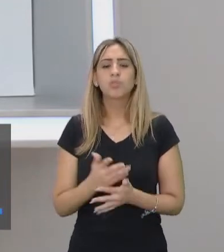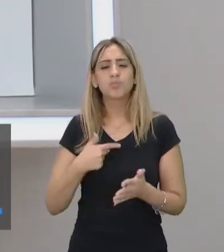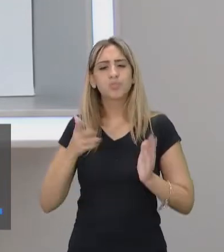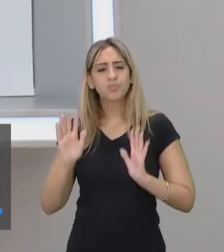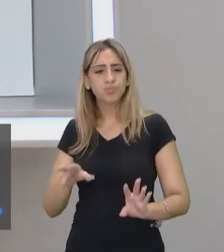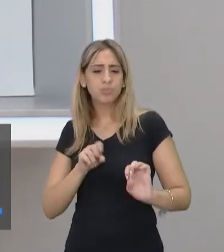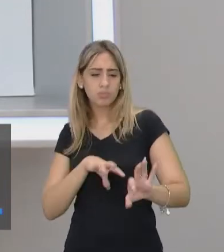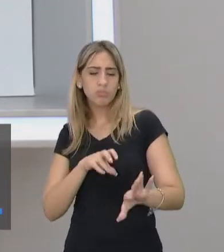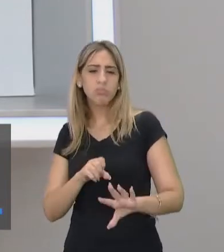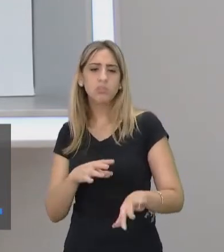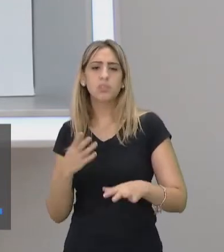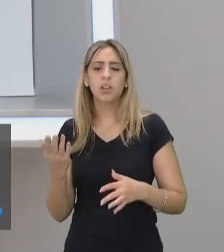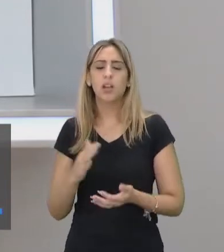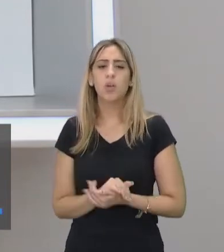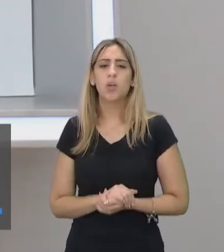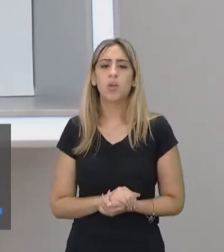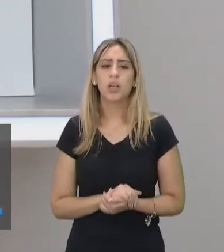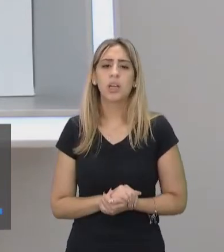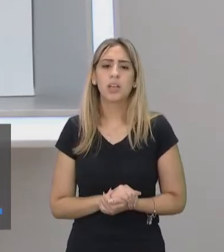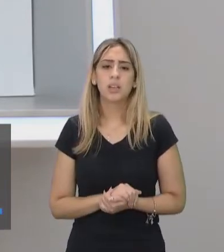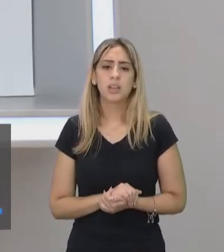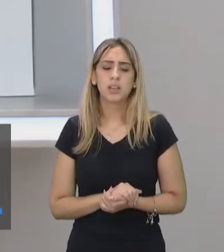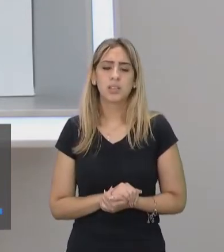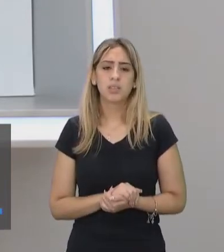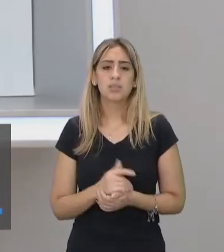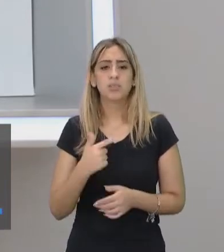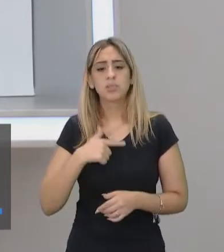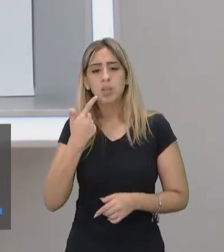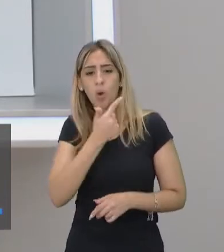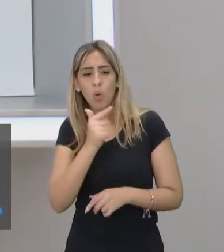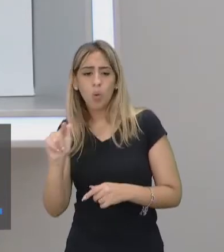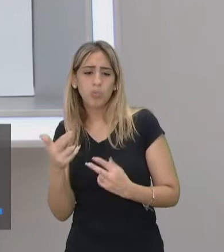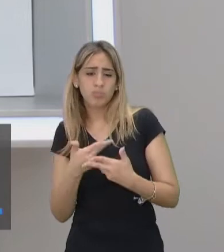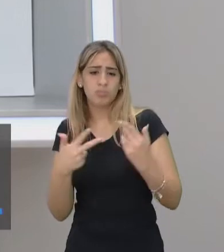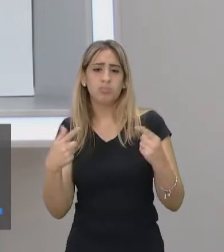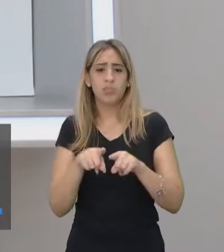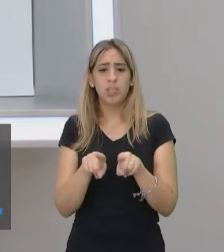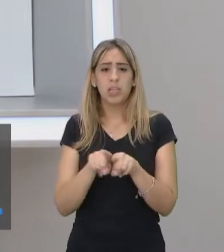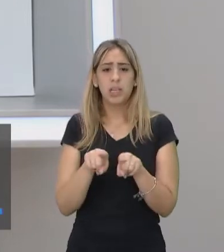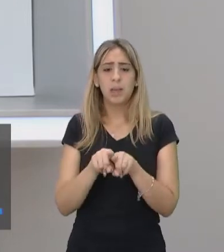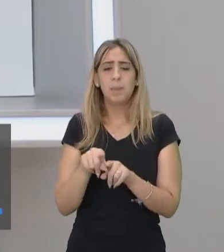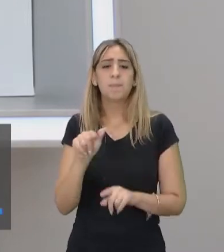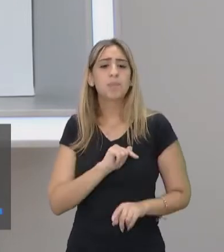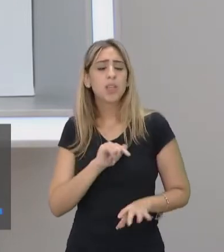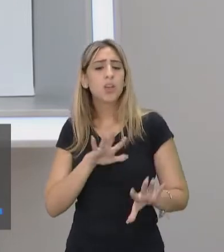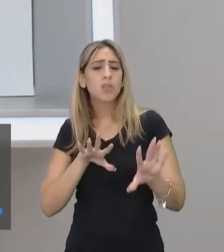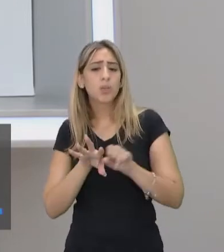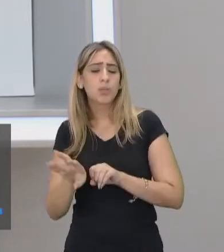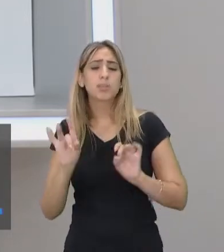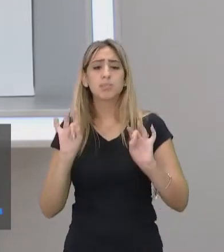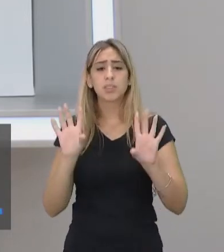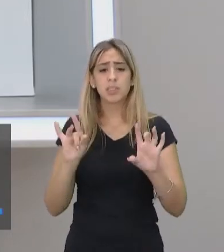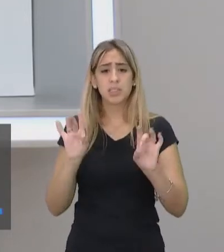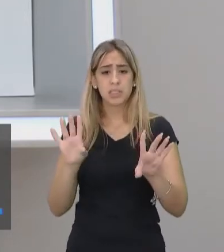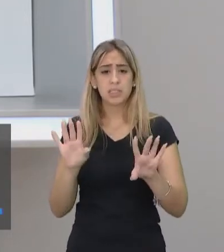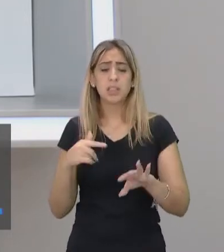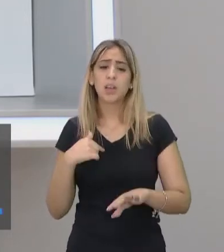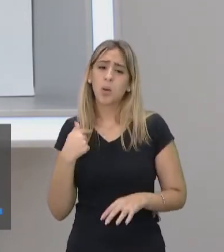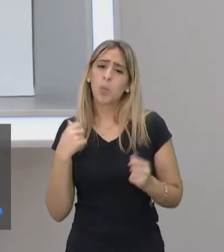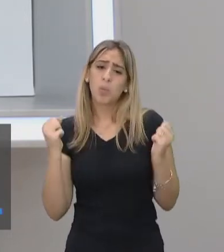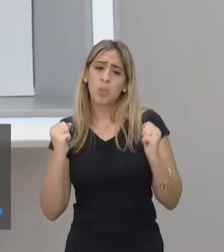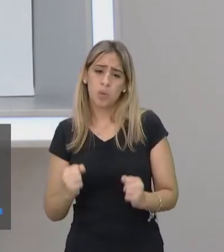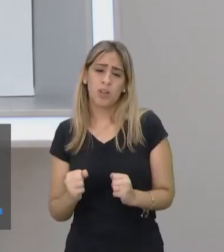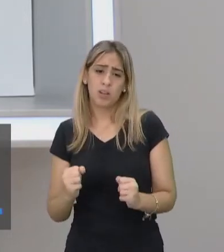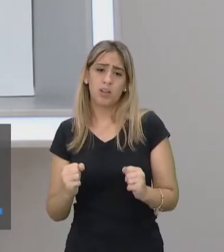a educação física, eu tenho mais outras graduações aí, eu tenho formação, especialização, eu poderia